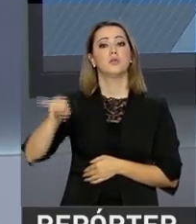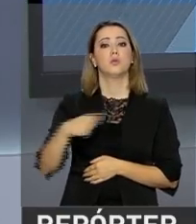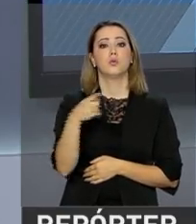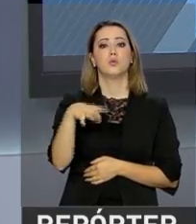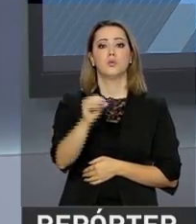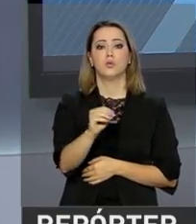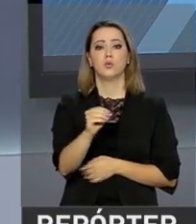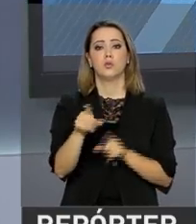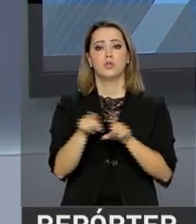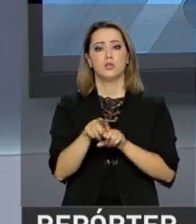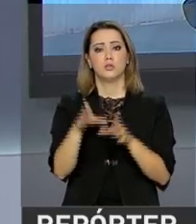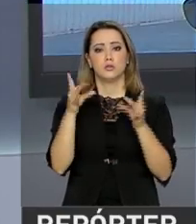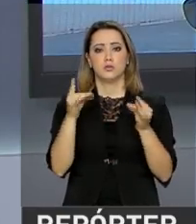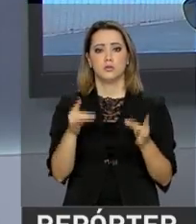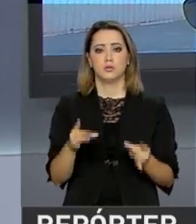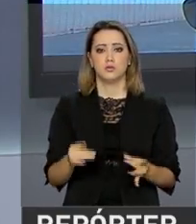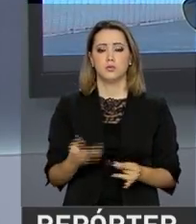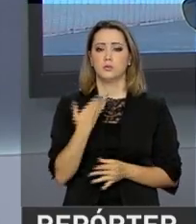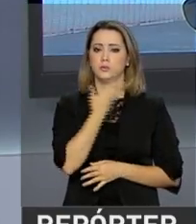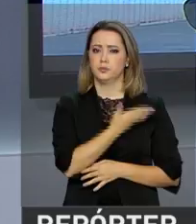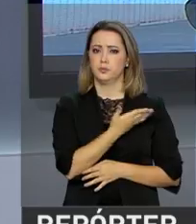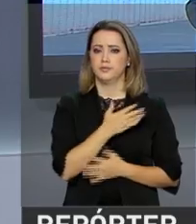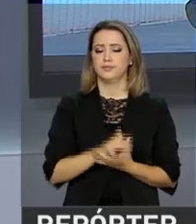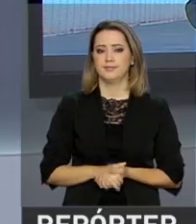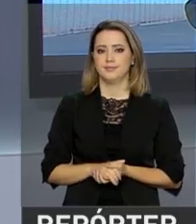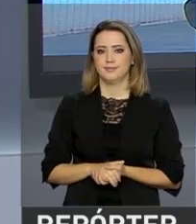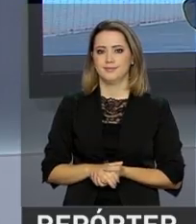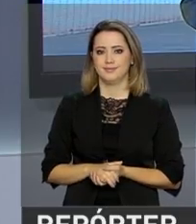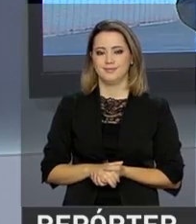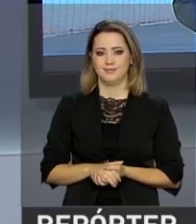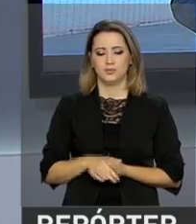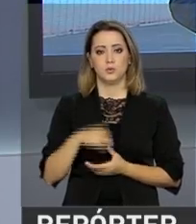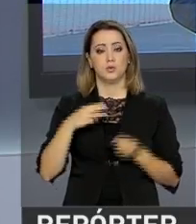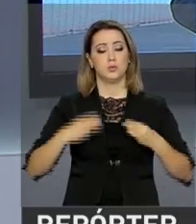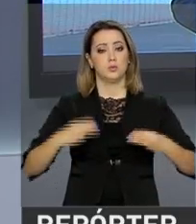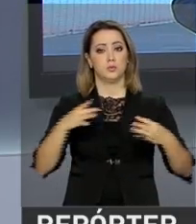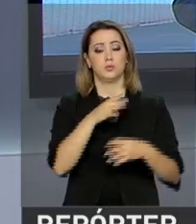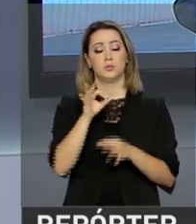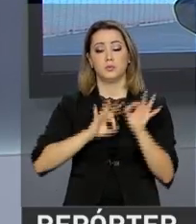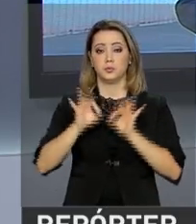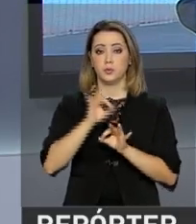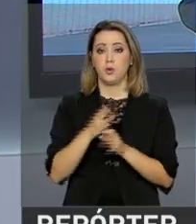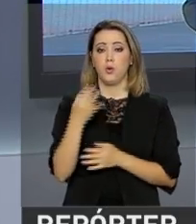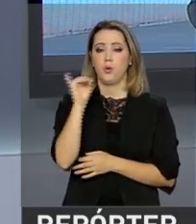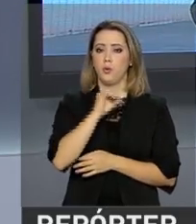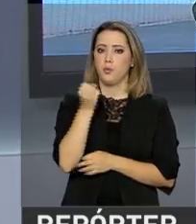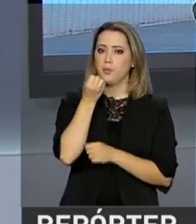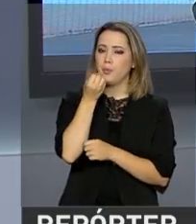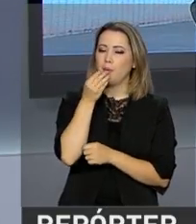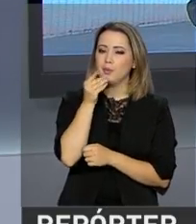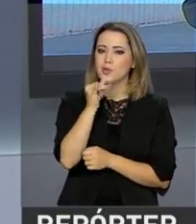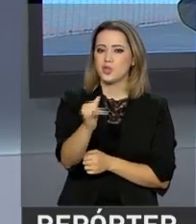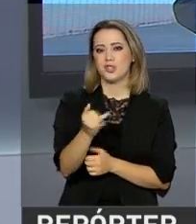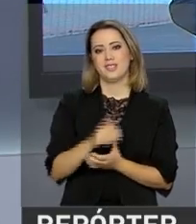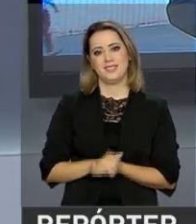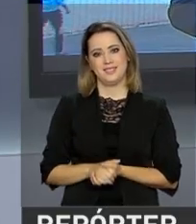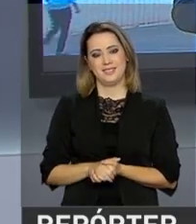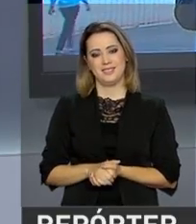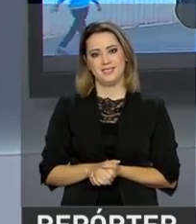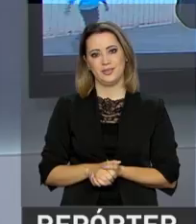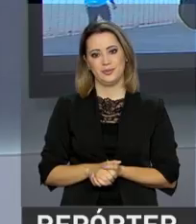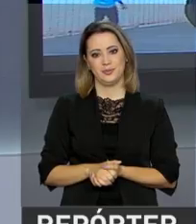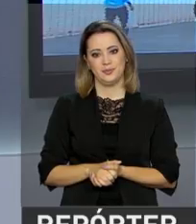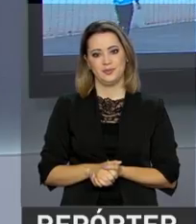repórter João Pedro Neto tem mais informações pra gente lá do Ministério do Planejamento. Oi, João Pedro, bom dia para você.